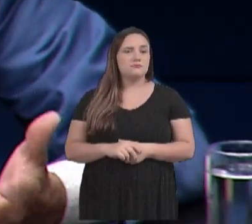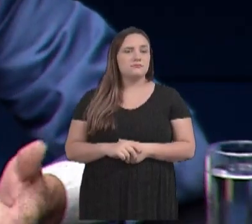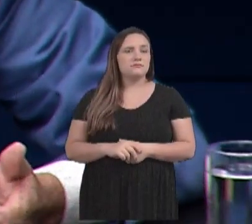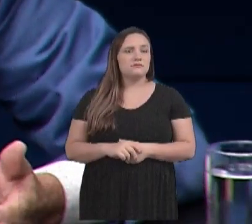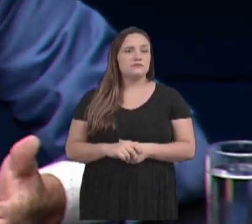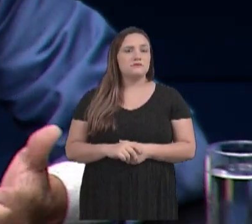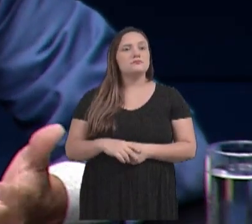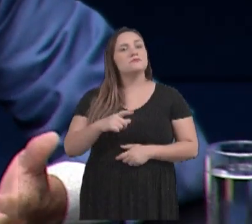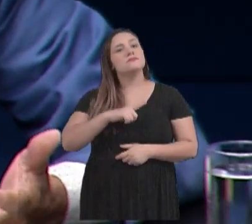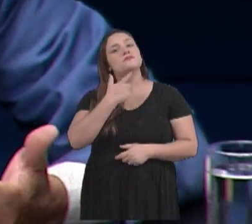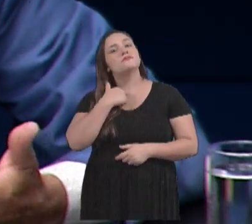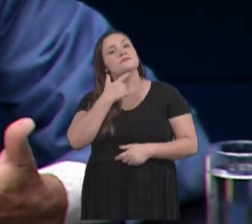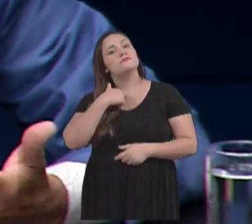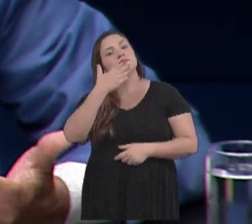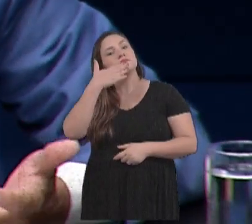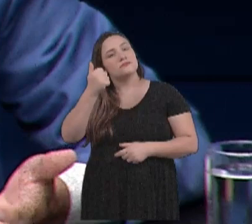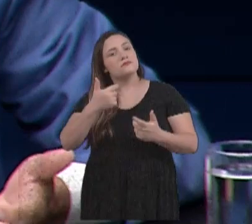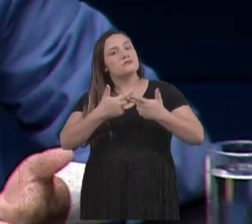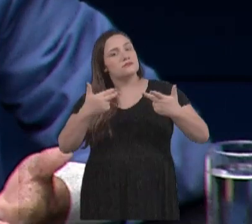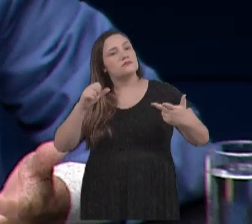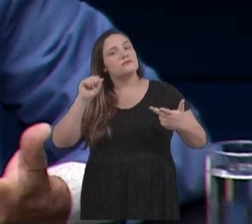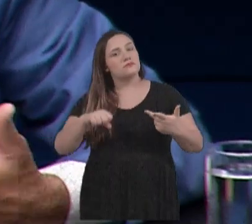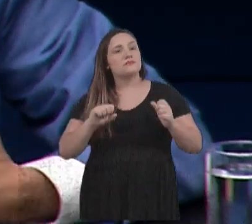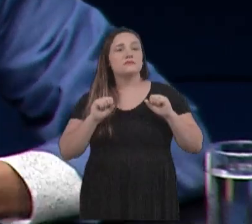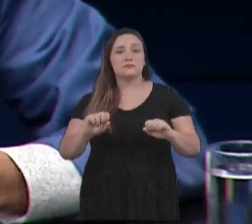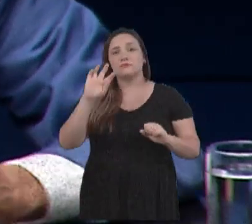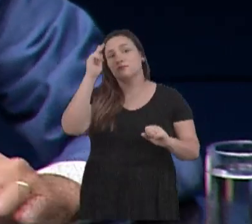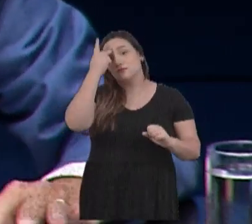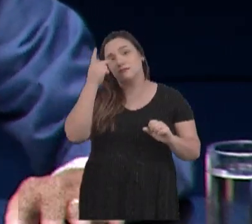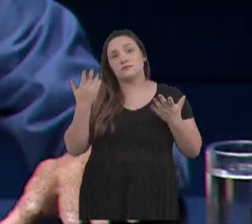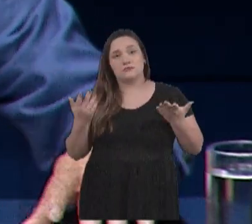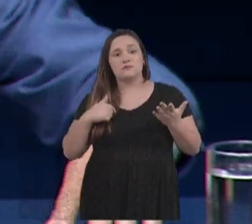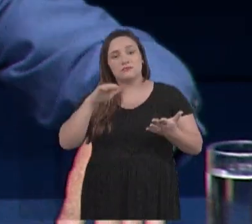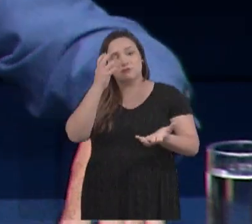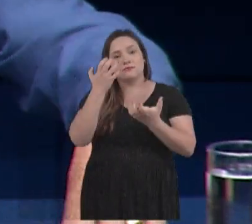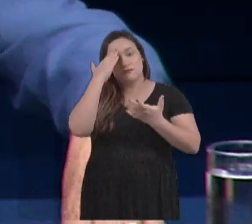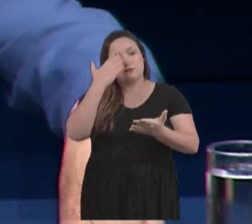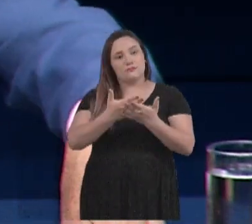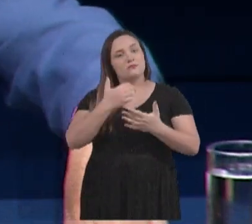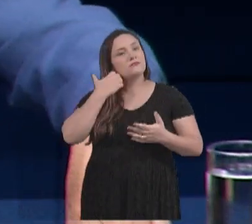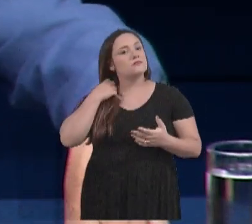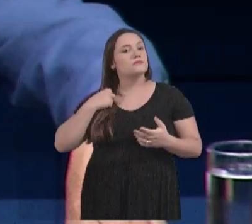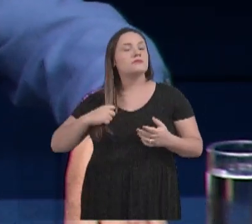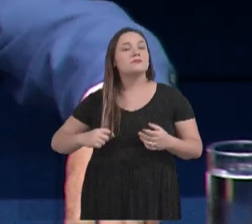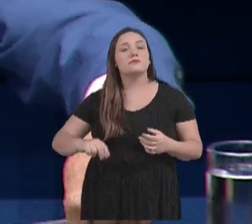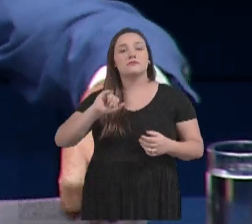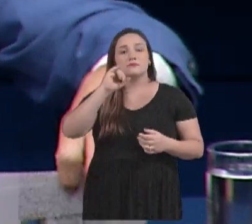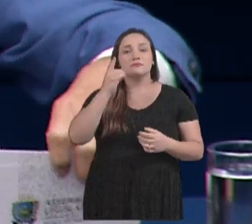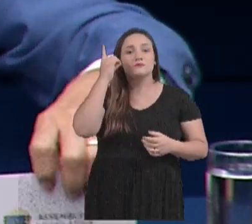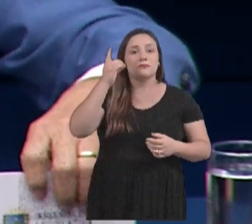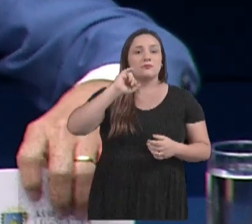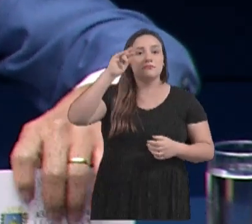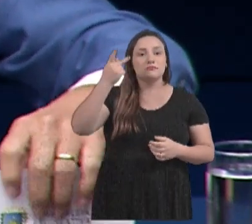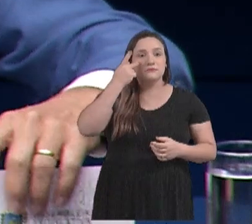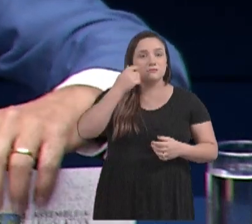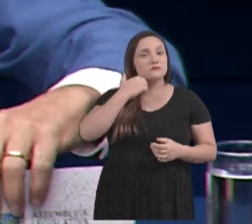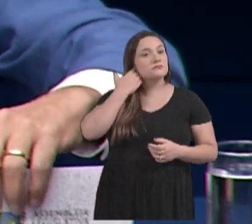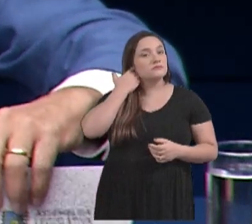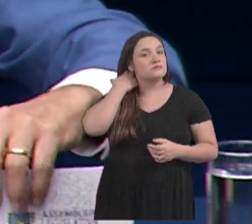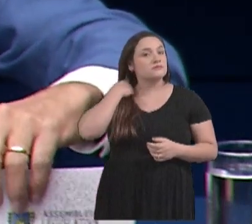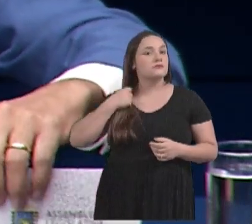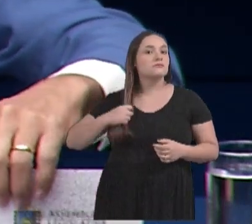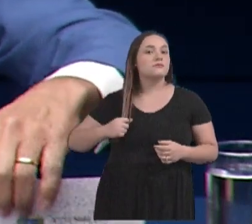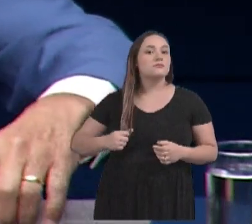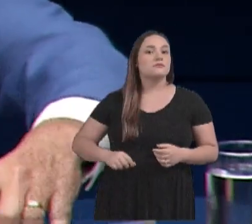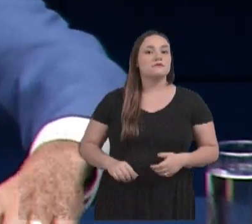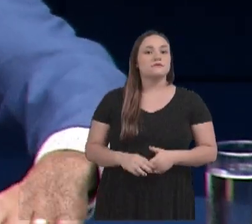têm o desejo de melhorar as coisas e pode estar enganado. Então, eu quero crer que o deputado João Henrique realmente,